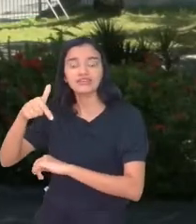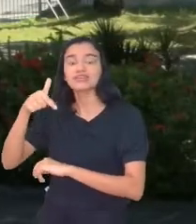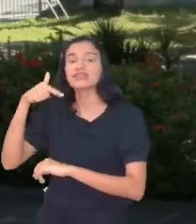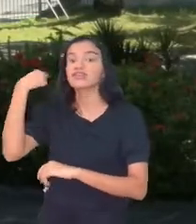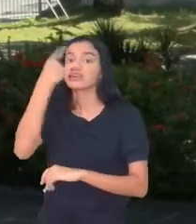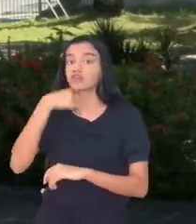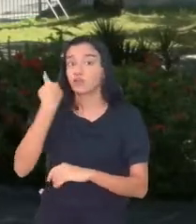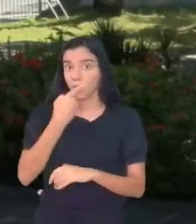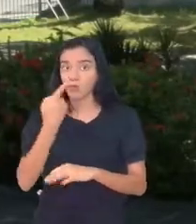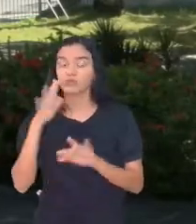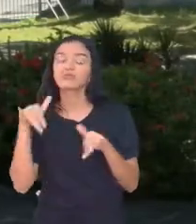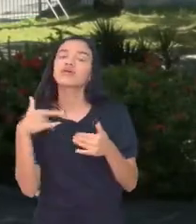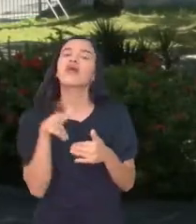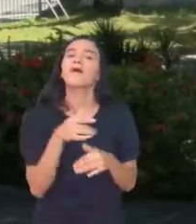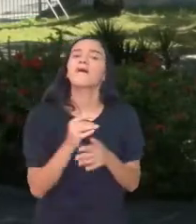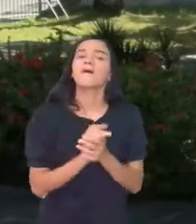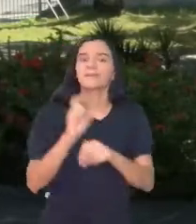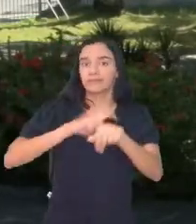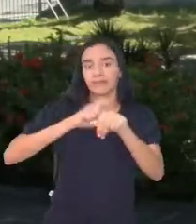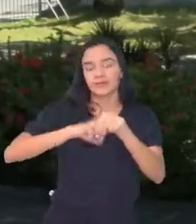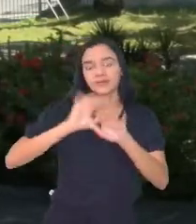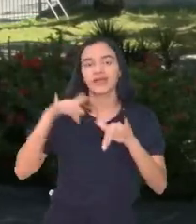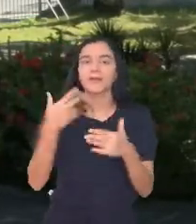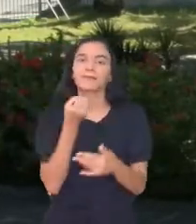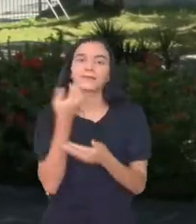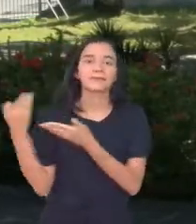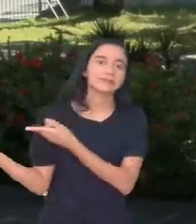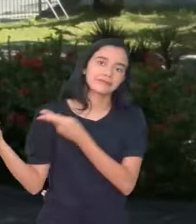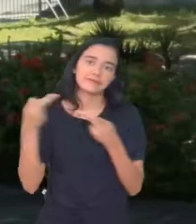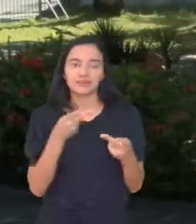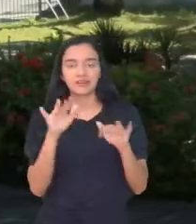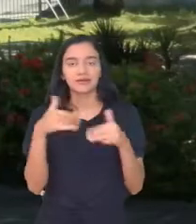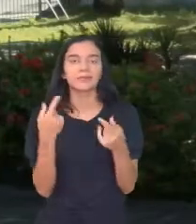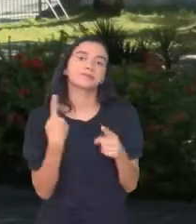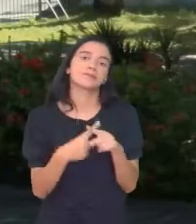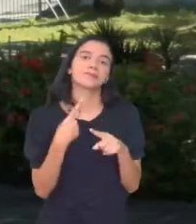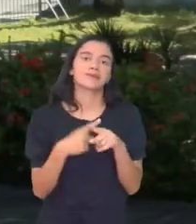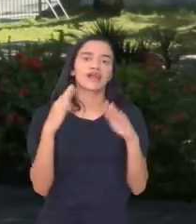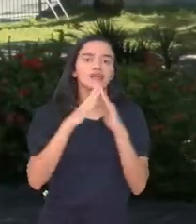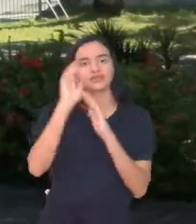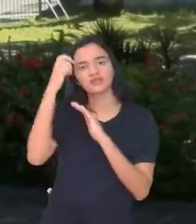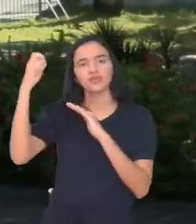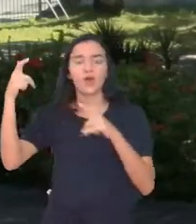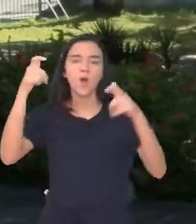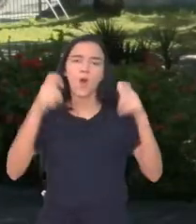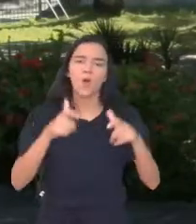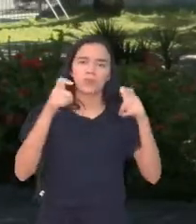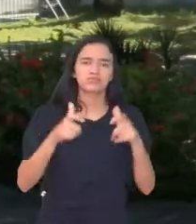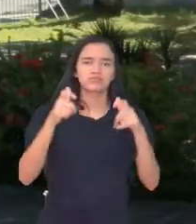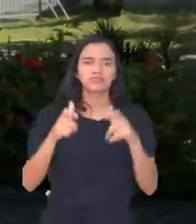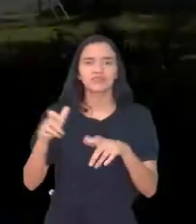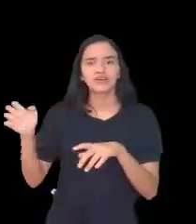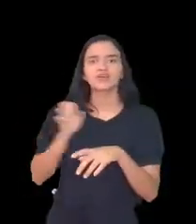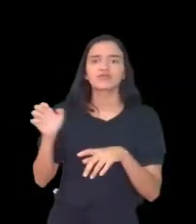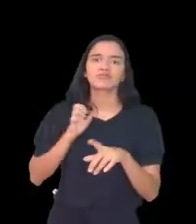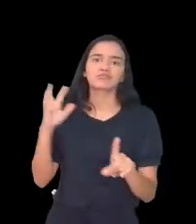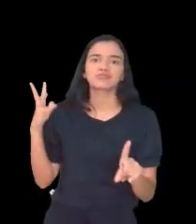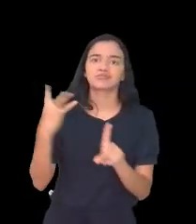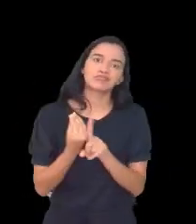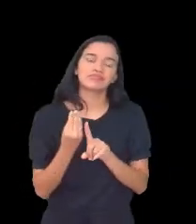14 horas. Vale a pena visitar porque a Casa da Cultura é um local riquíssimo em